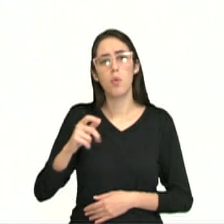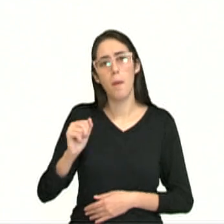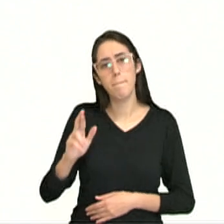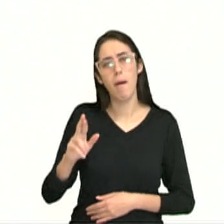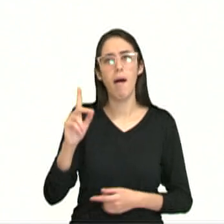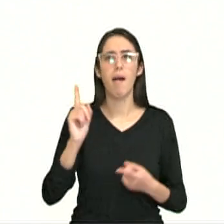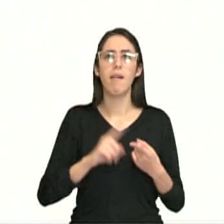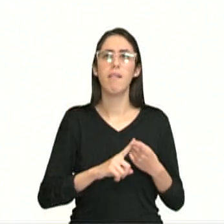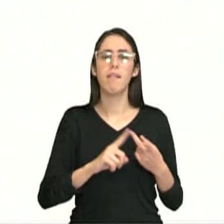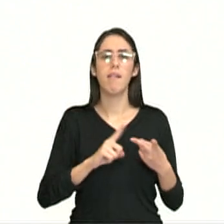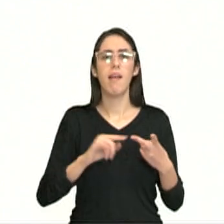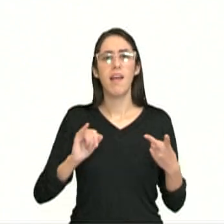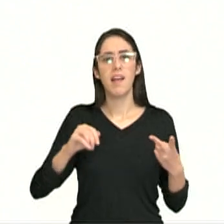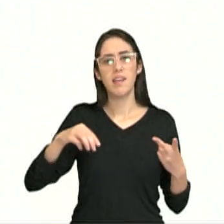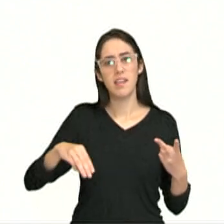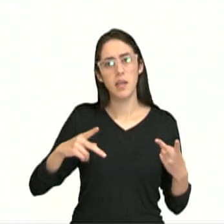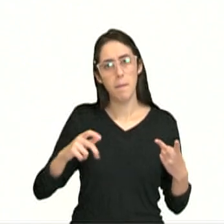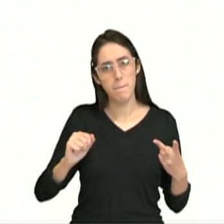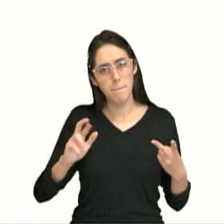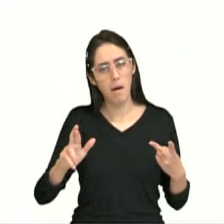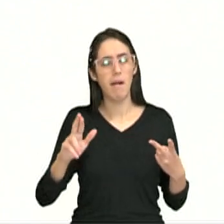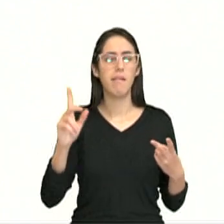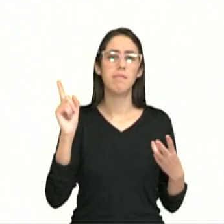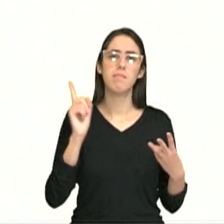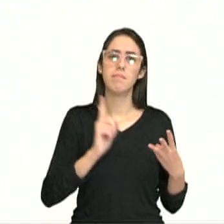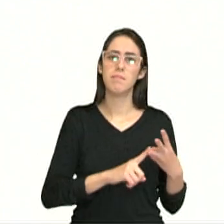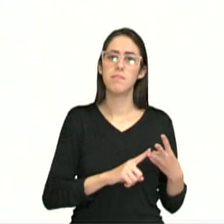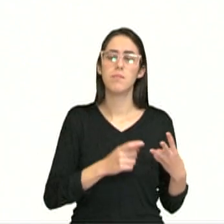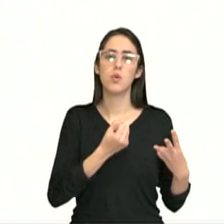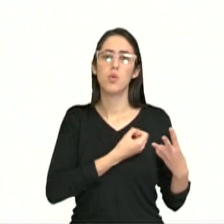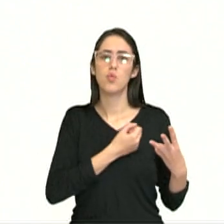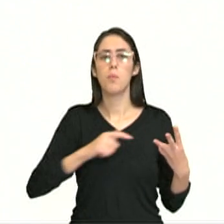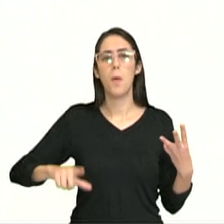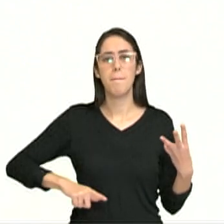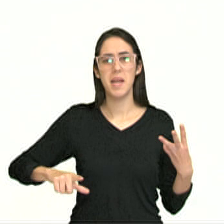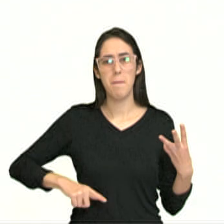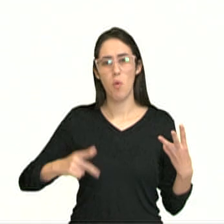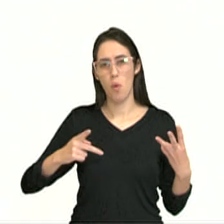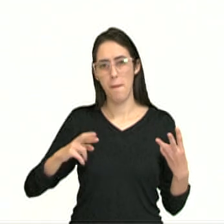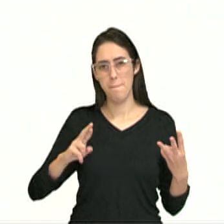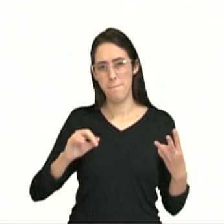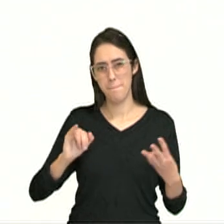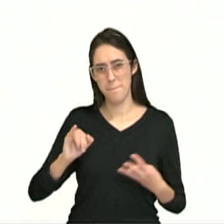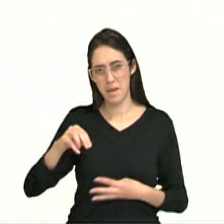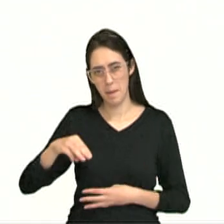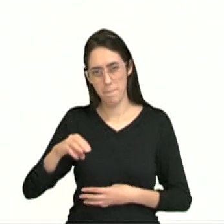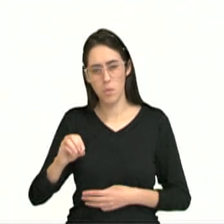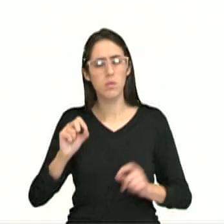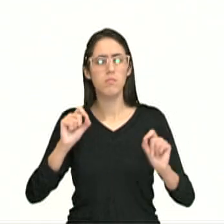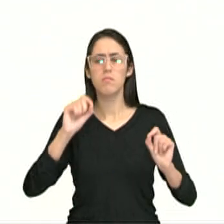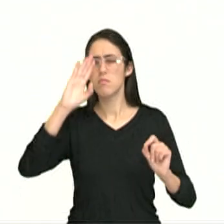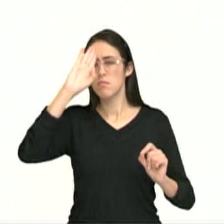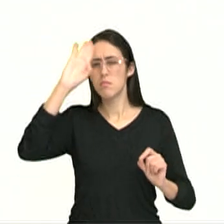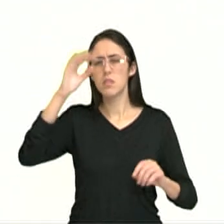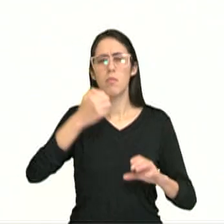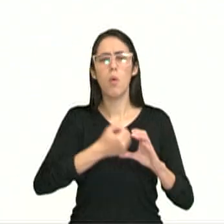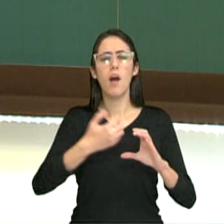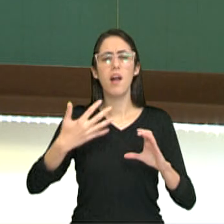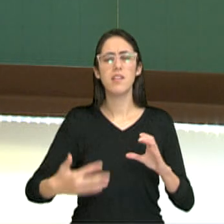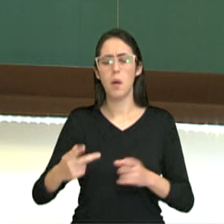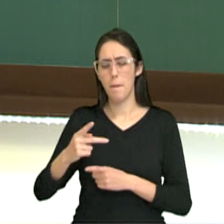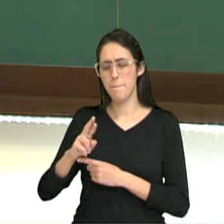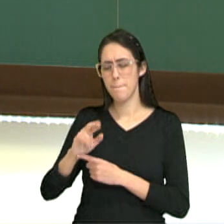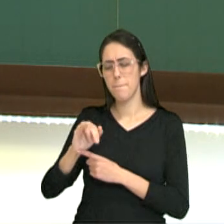a sequência dos números ímpares e a sequência dos números primos. Qual que é a principal característica de um número